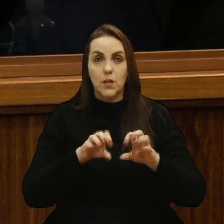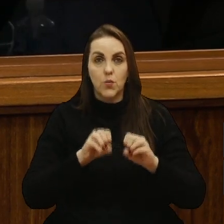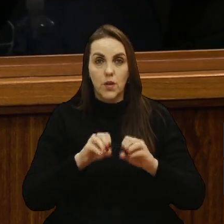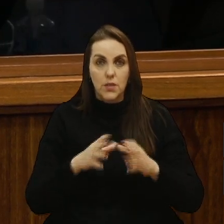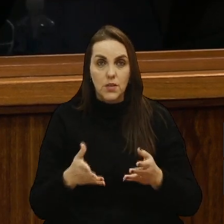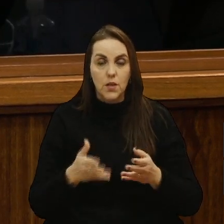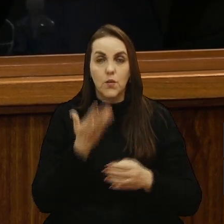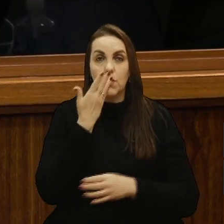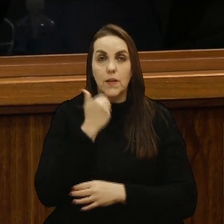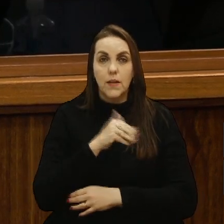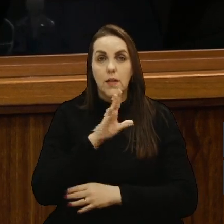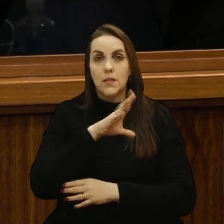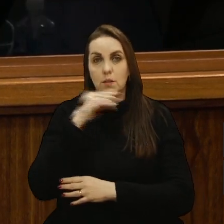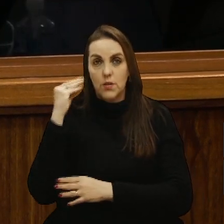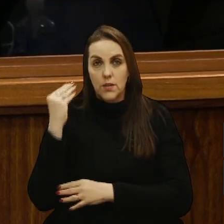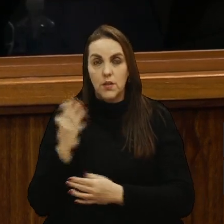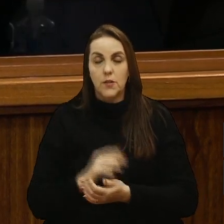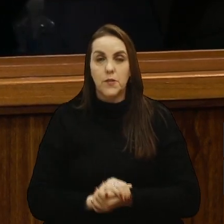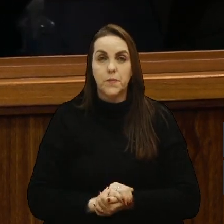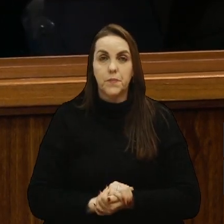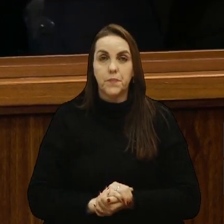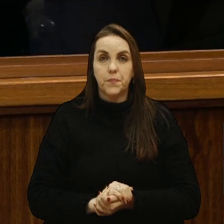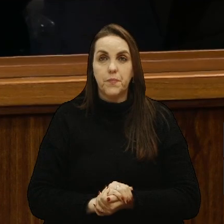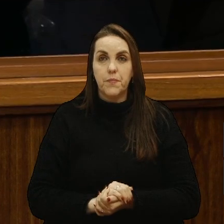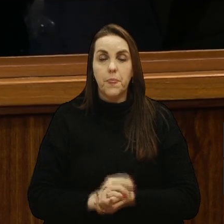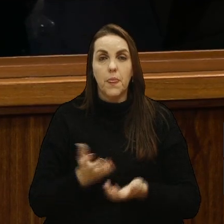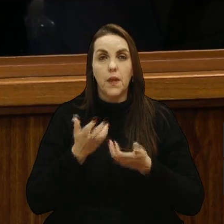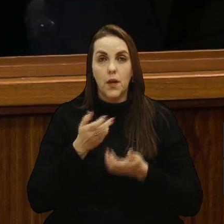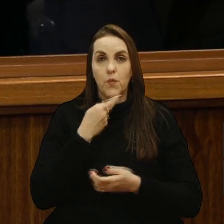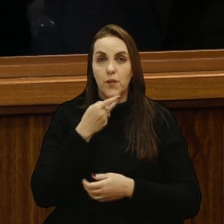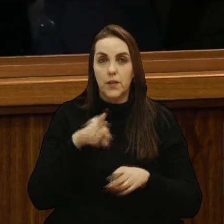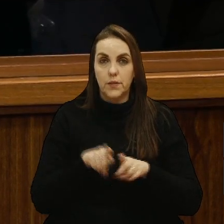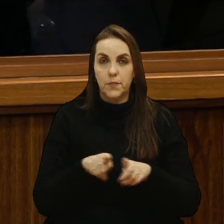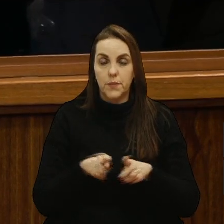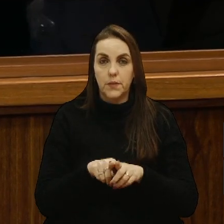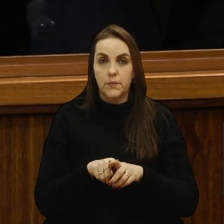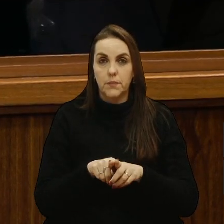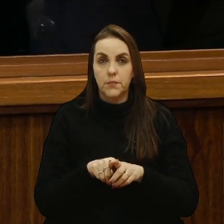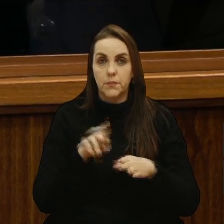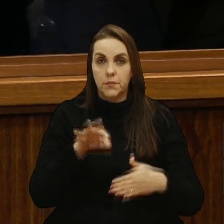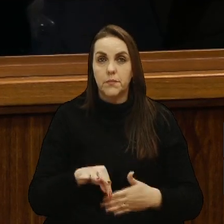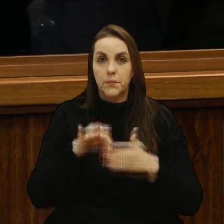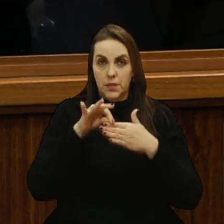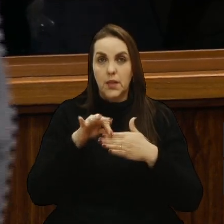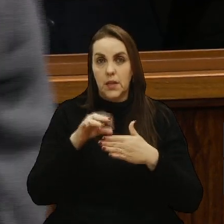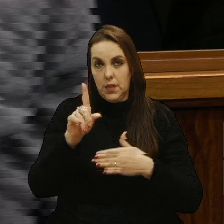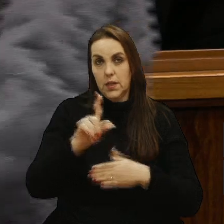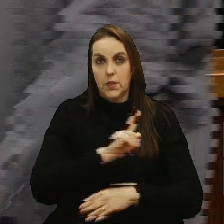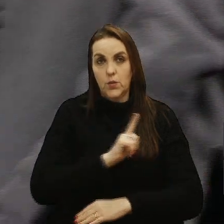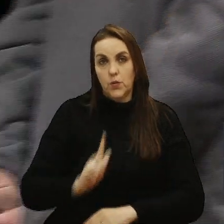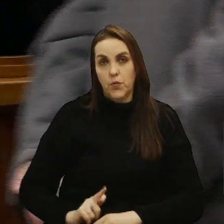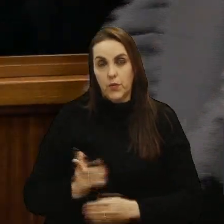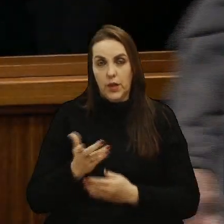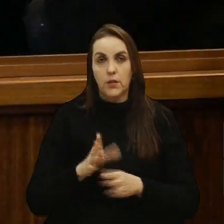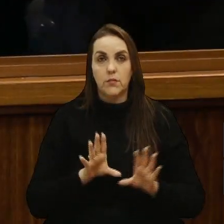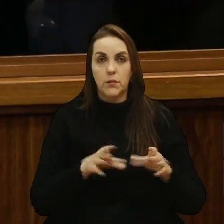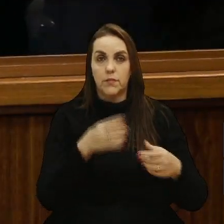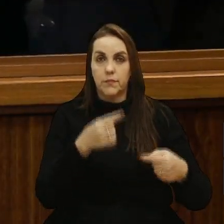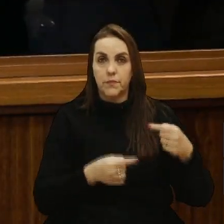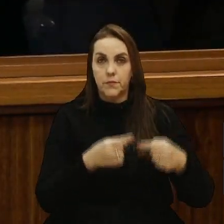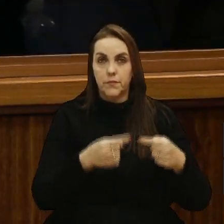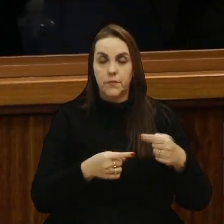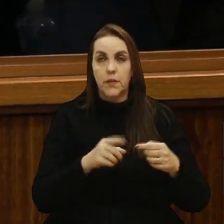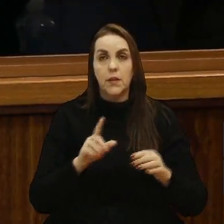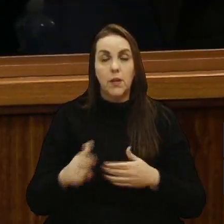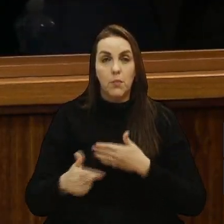de crianças e adolescentes. E quero dizer que, como líder do governo, e essa frente vai ter um papel